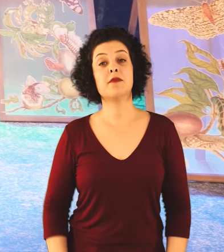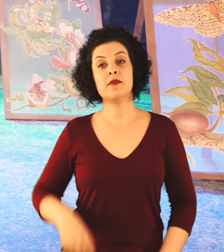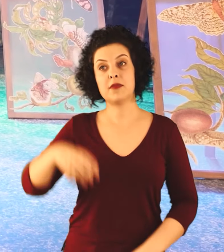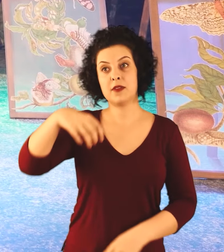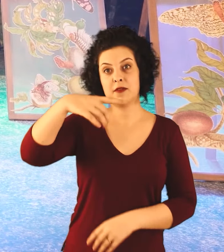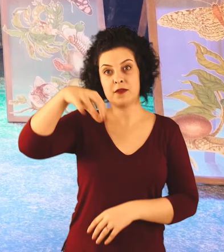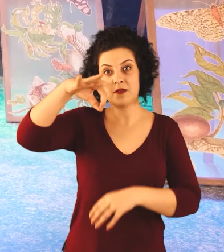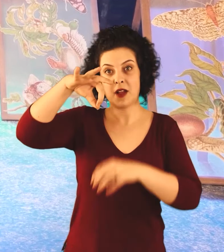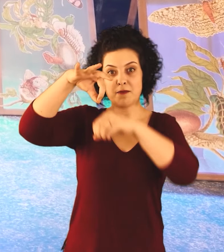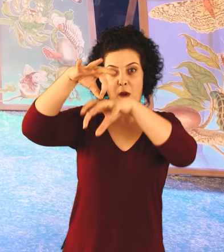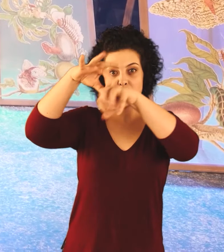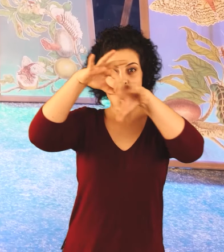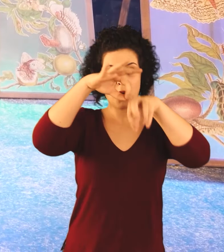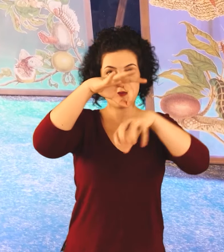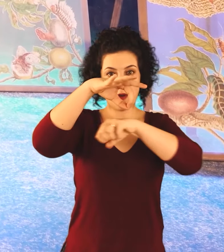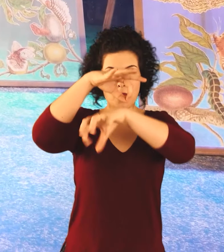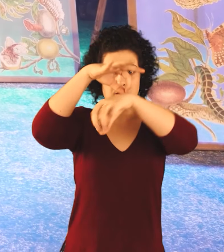Vagalumes.